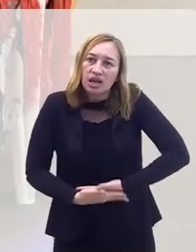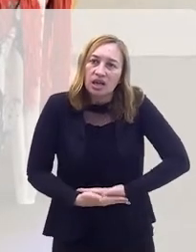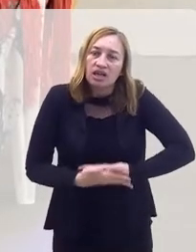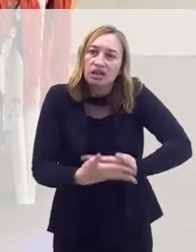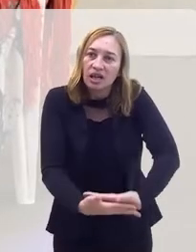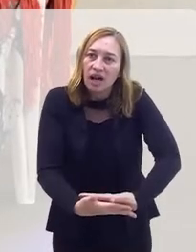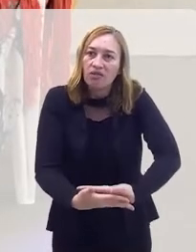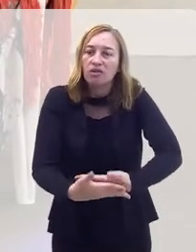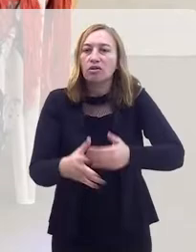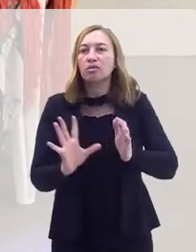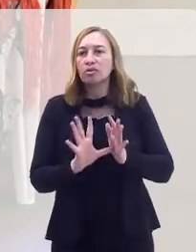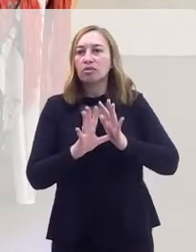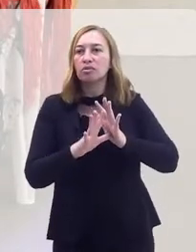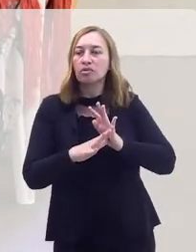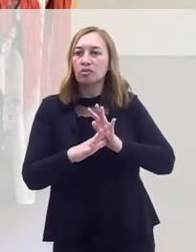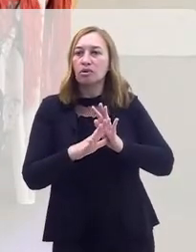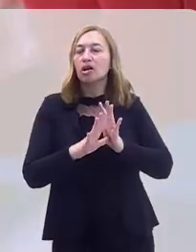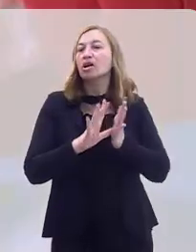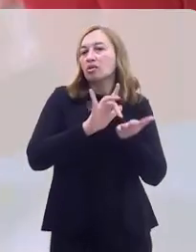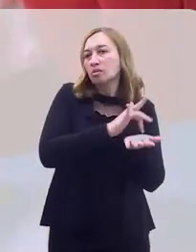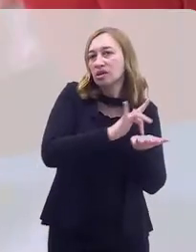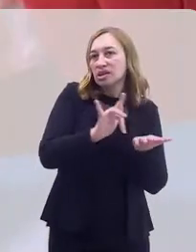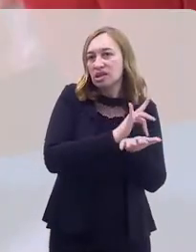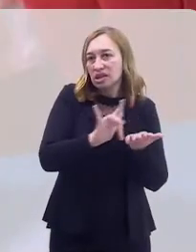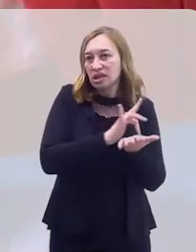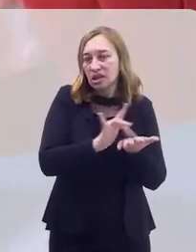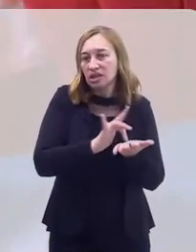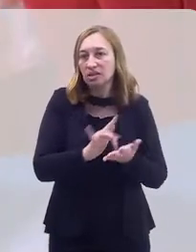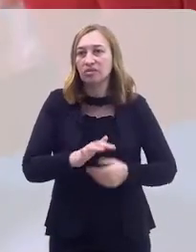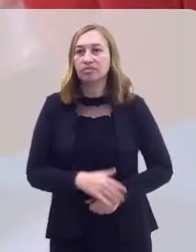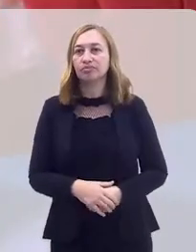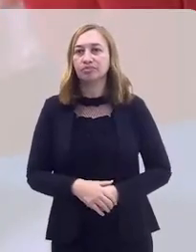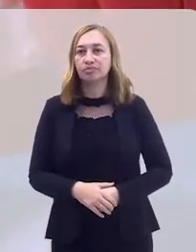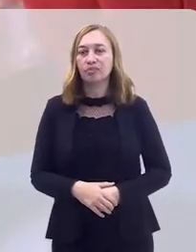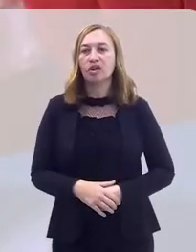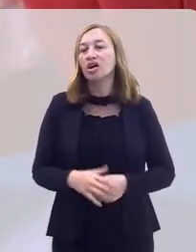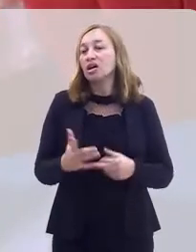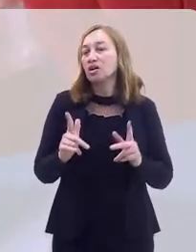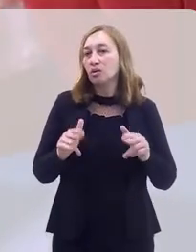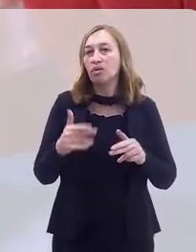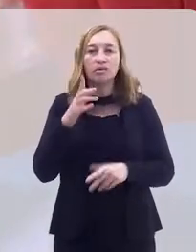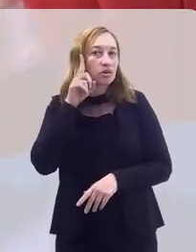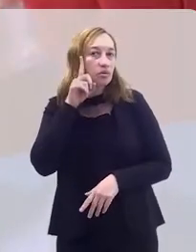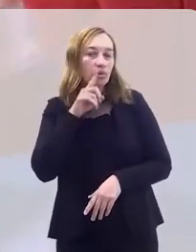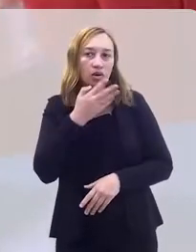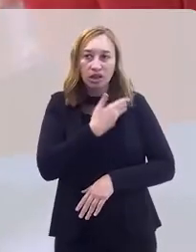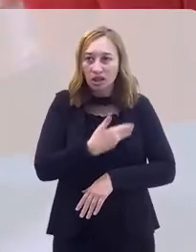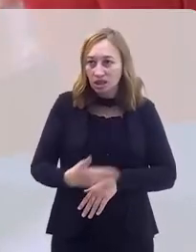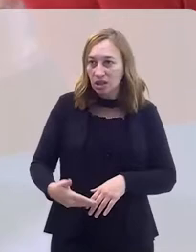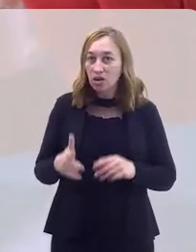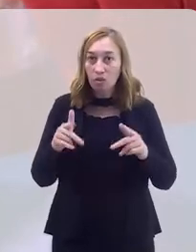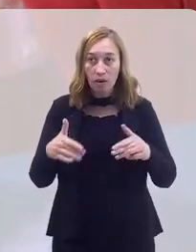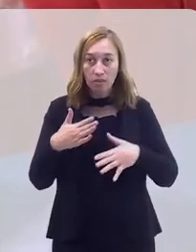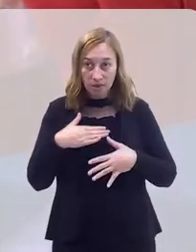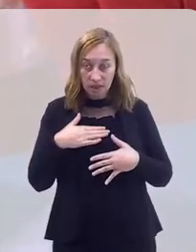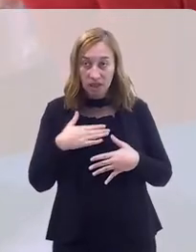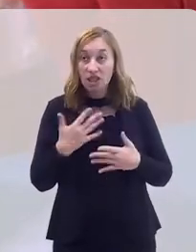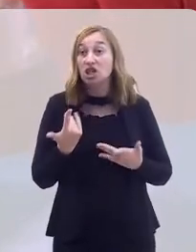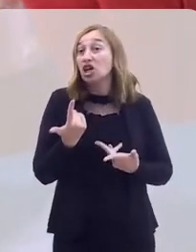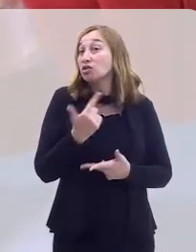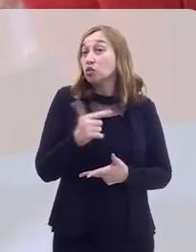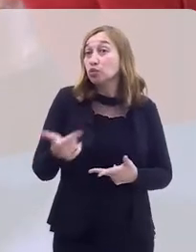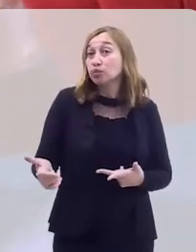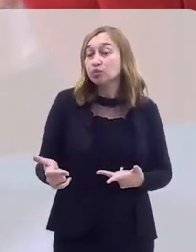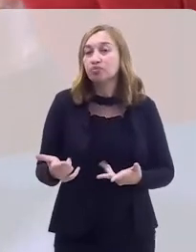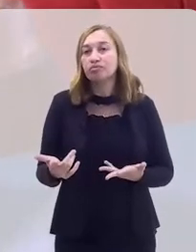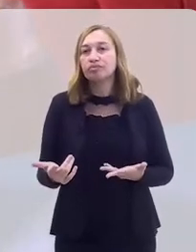a criança e davam para os ciganos. Bom, o que aconteceu? Os ciganos têm um biotipo, né? Moreno, pele morena e tal. E os